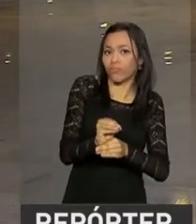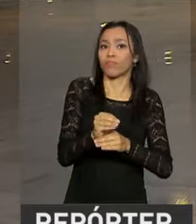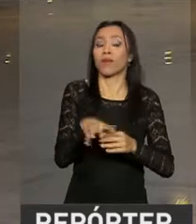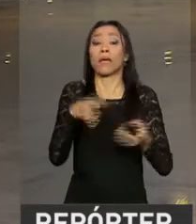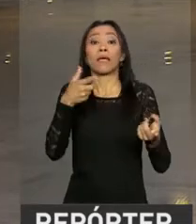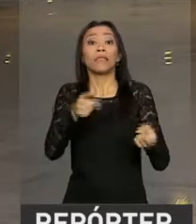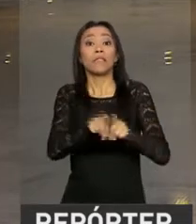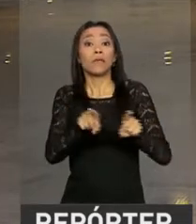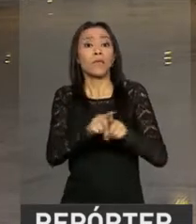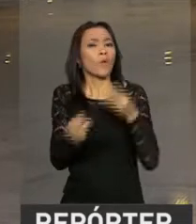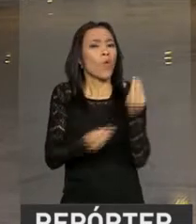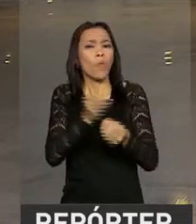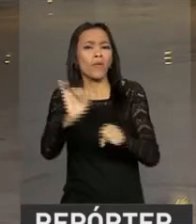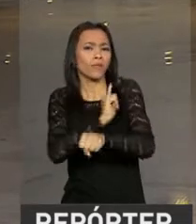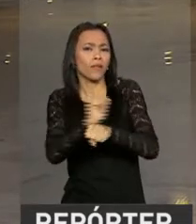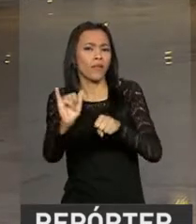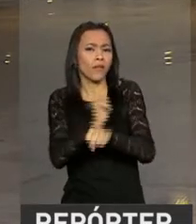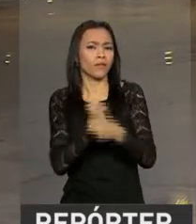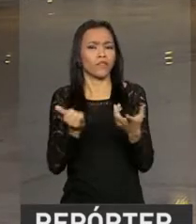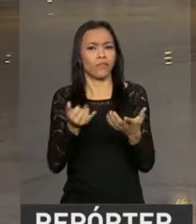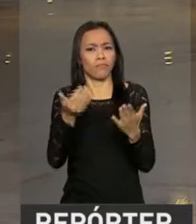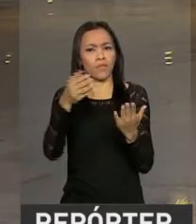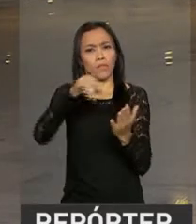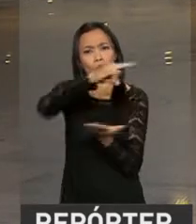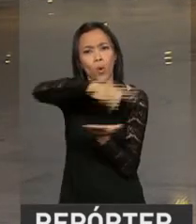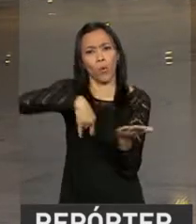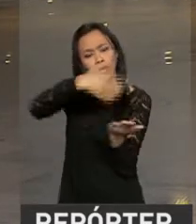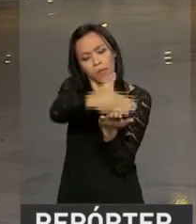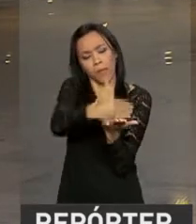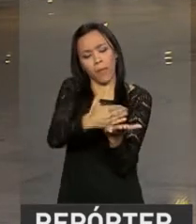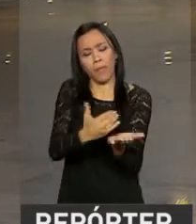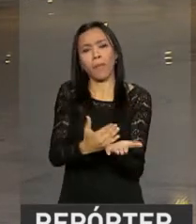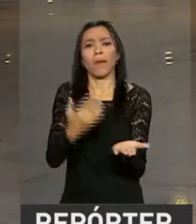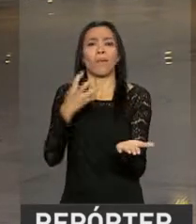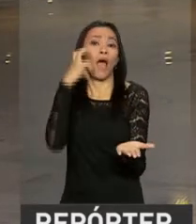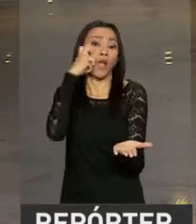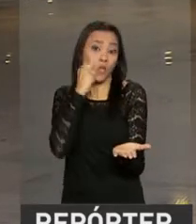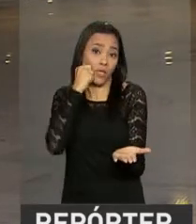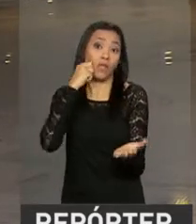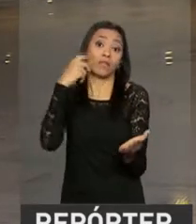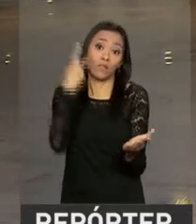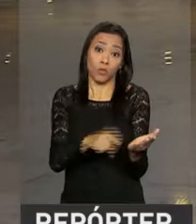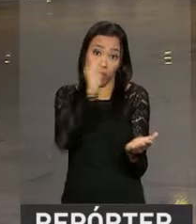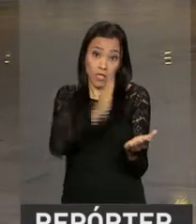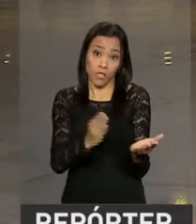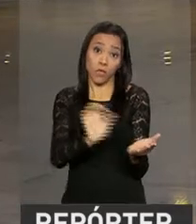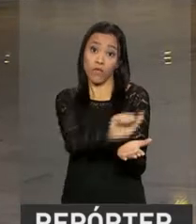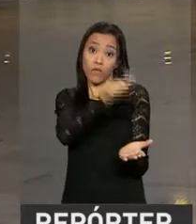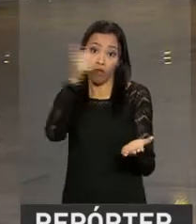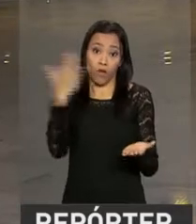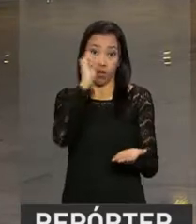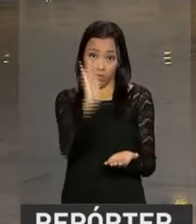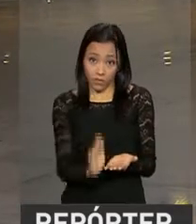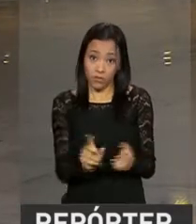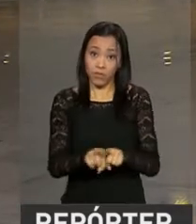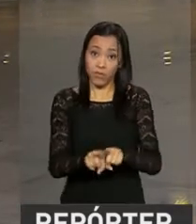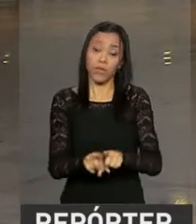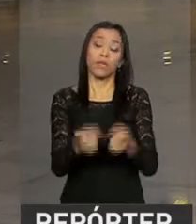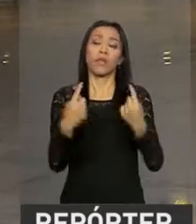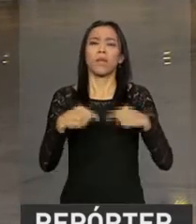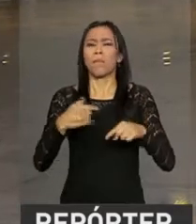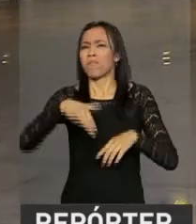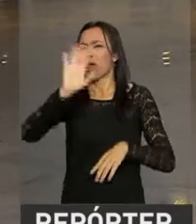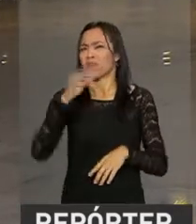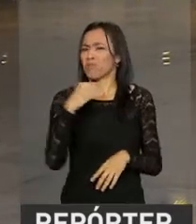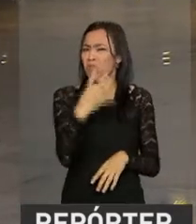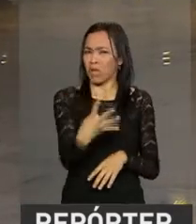e os procedimentos para a adoção inclusive internacional segundo o cadastro nacional de crianças acolhidas a mais de